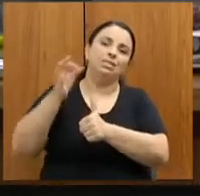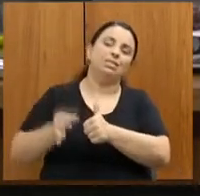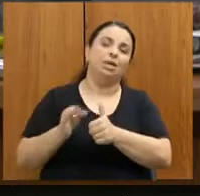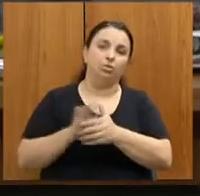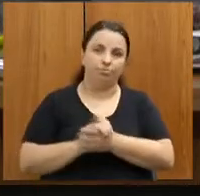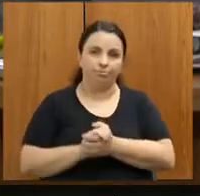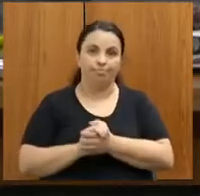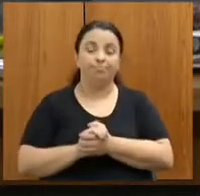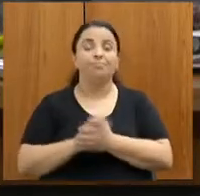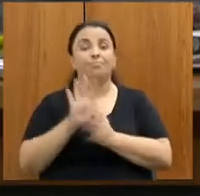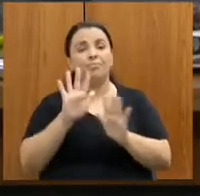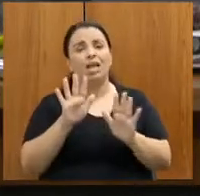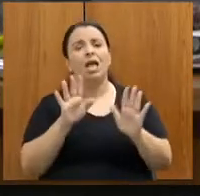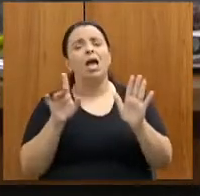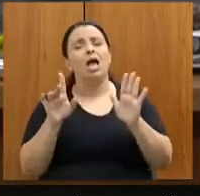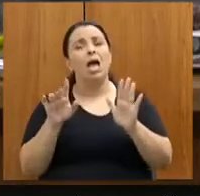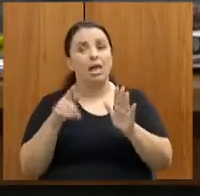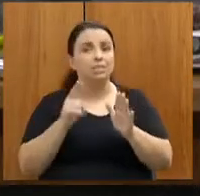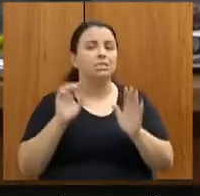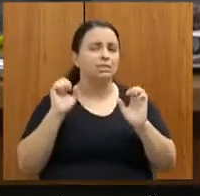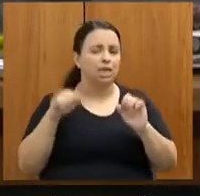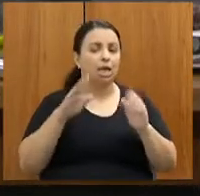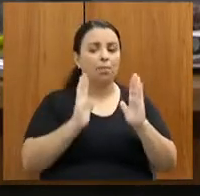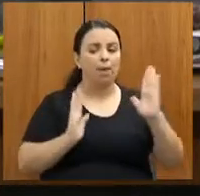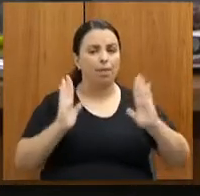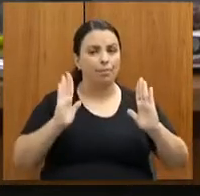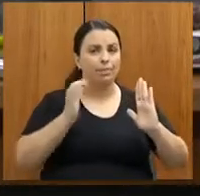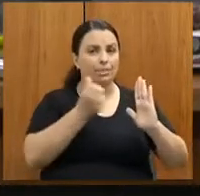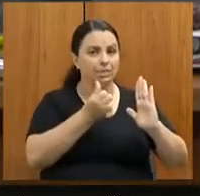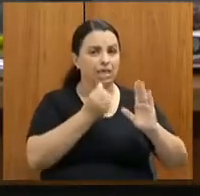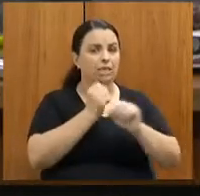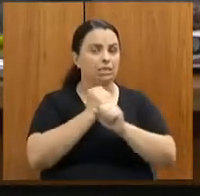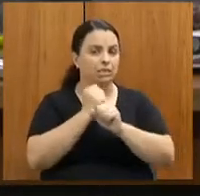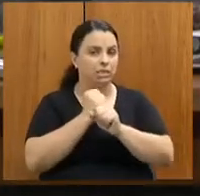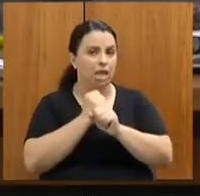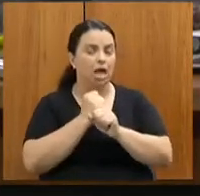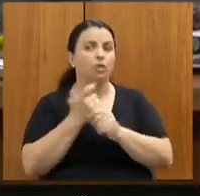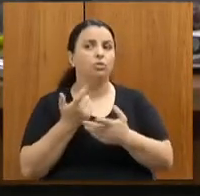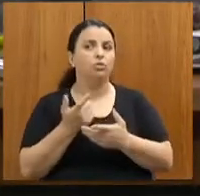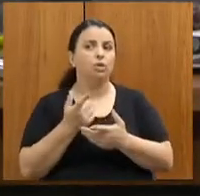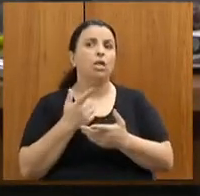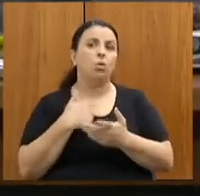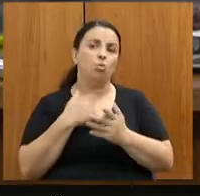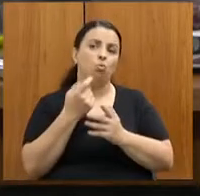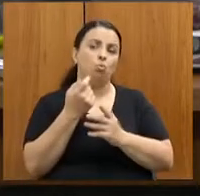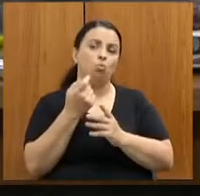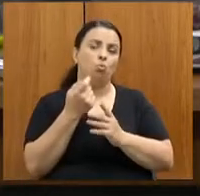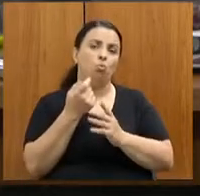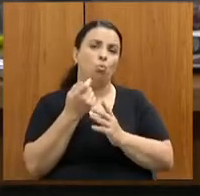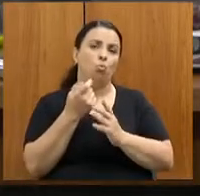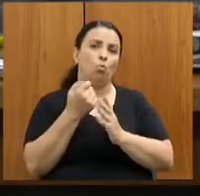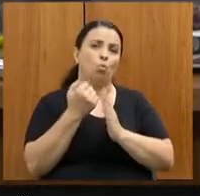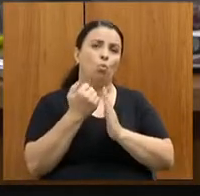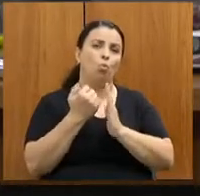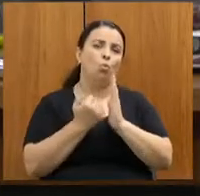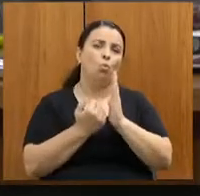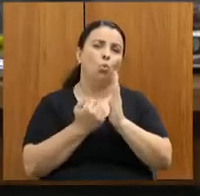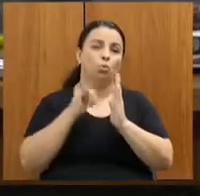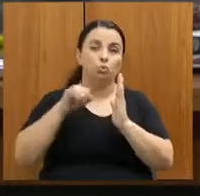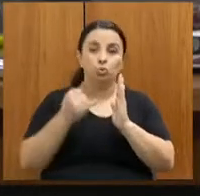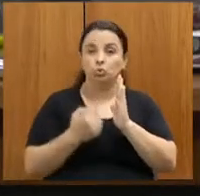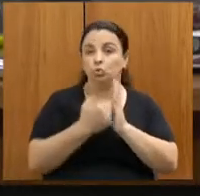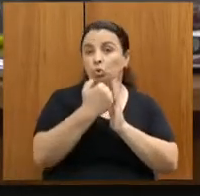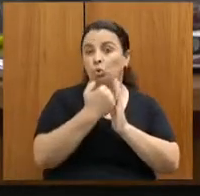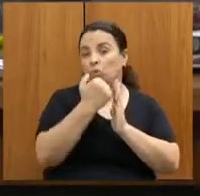primeiros anos haveria o pagamento Menor Mas tem uma coisa Presidente é a gente tem uma questão de avaliação de custo da